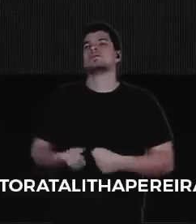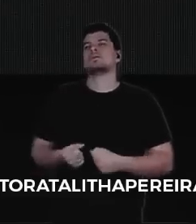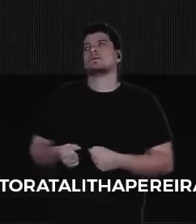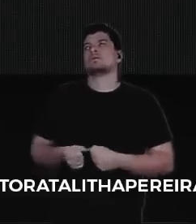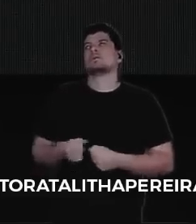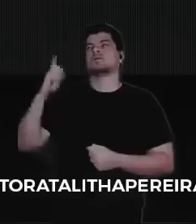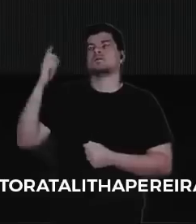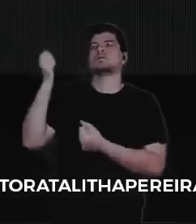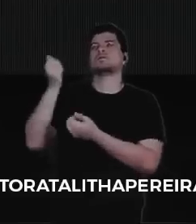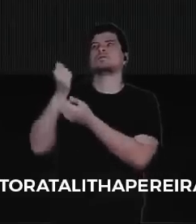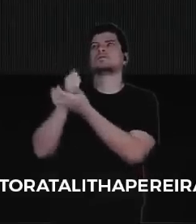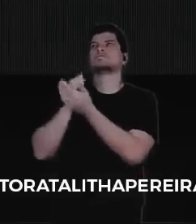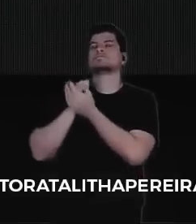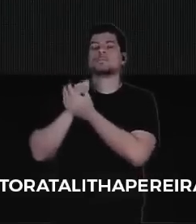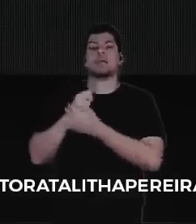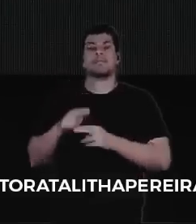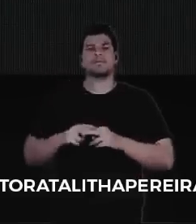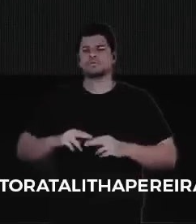Porque